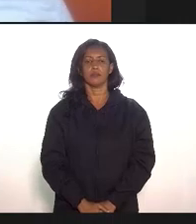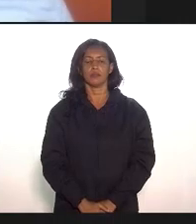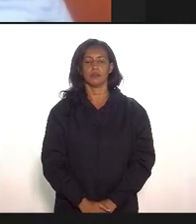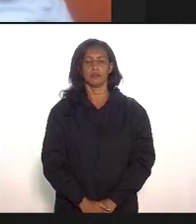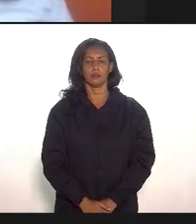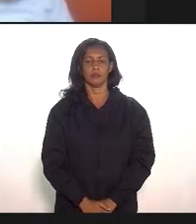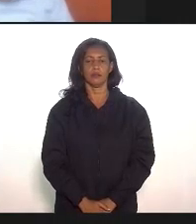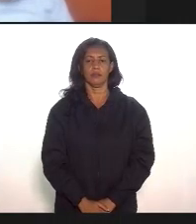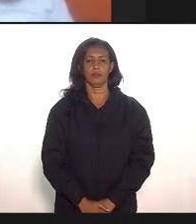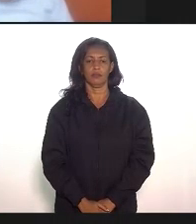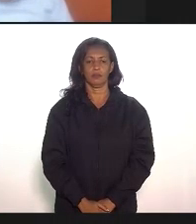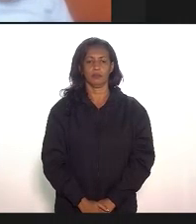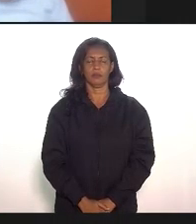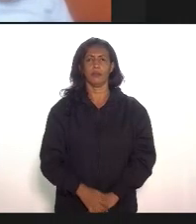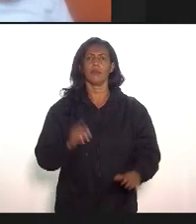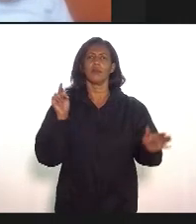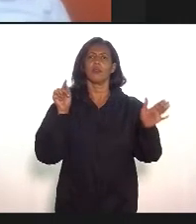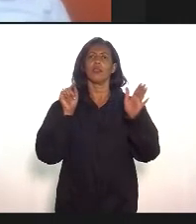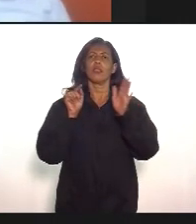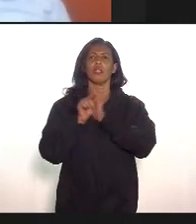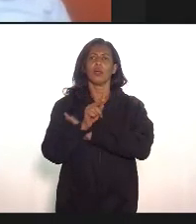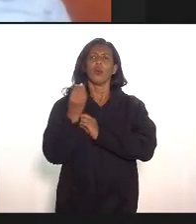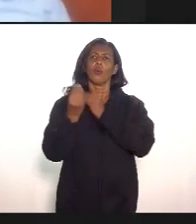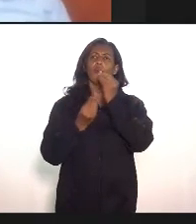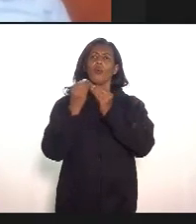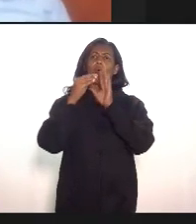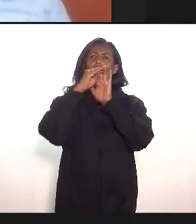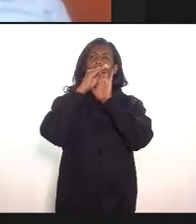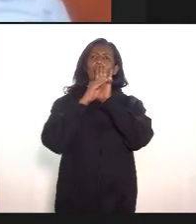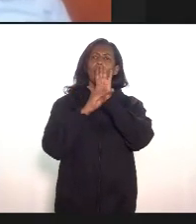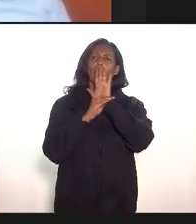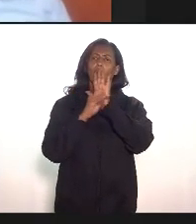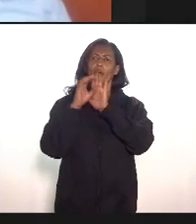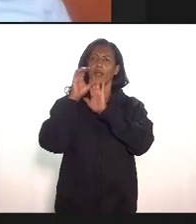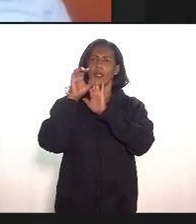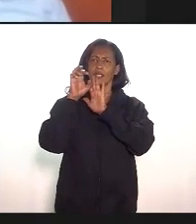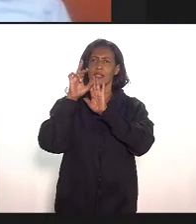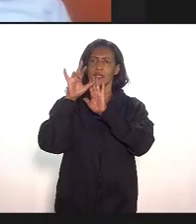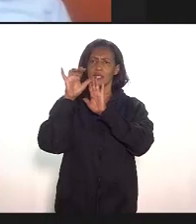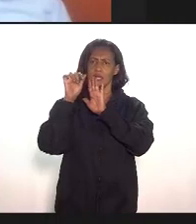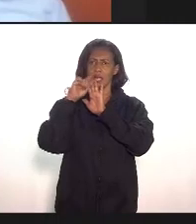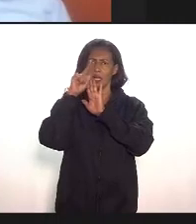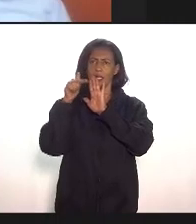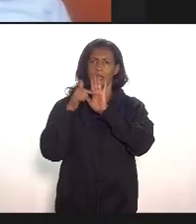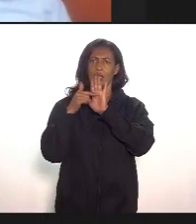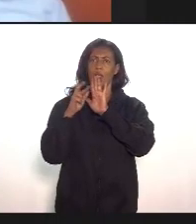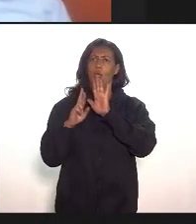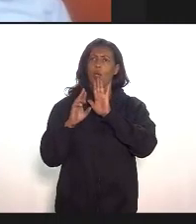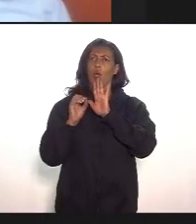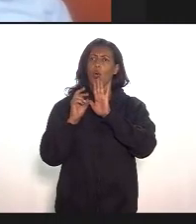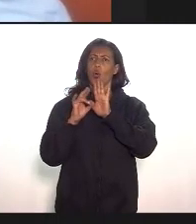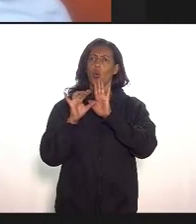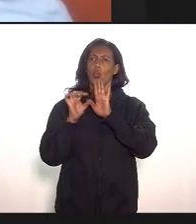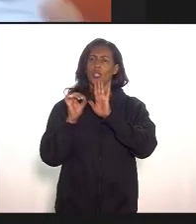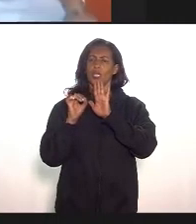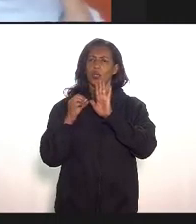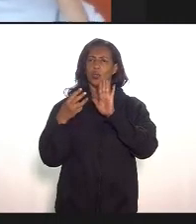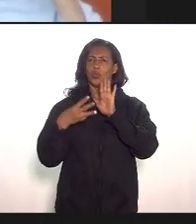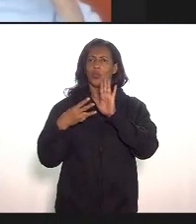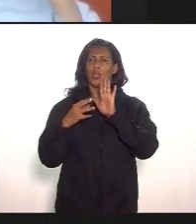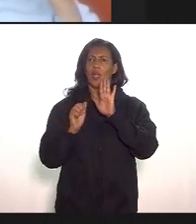Presidente, como é que está a ordem, por favor? Só pra... Célio Jordão, Quinopoque, Rodrigo, a